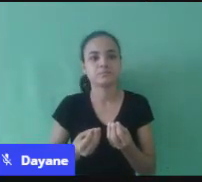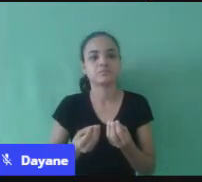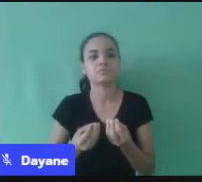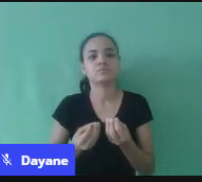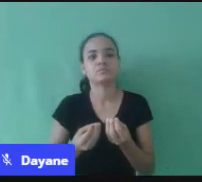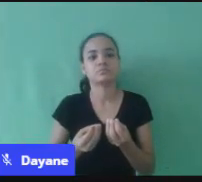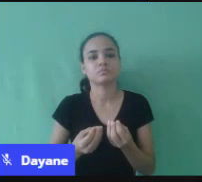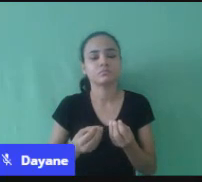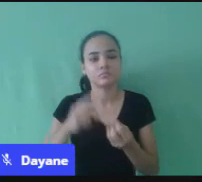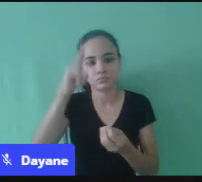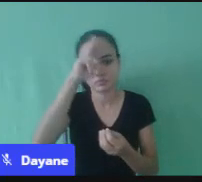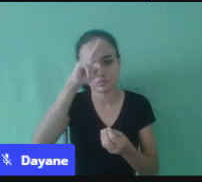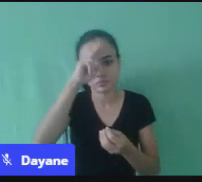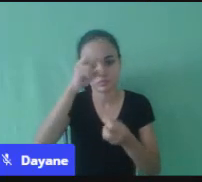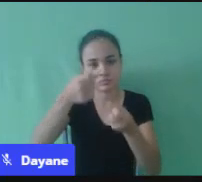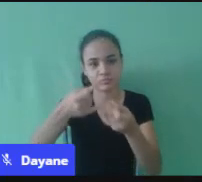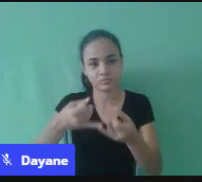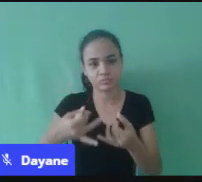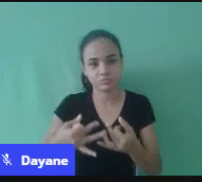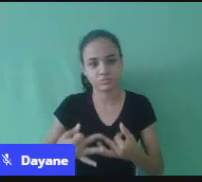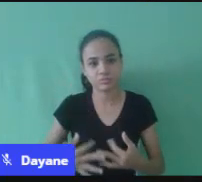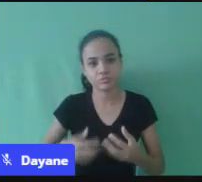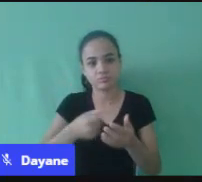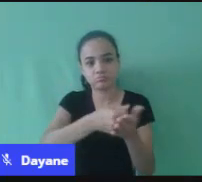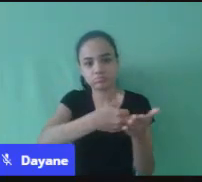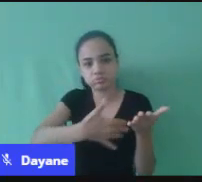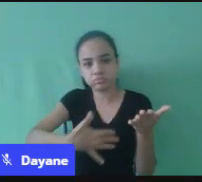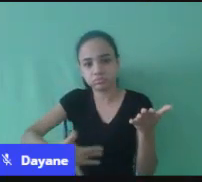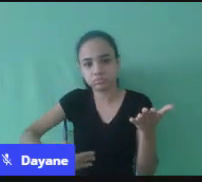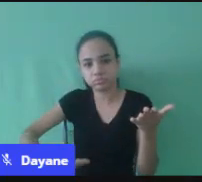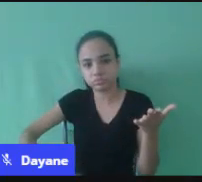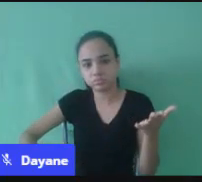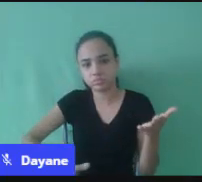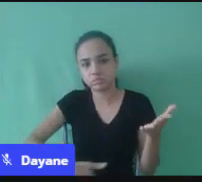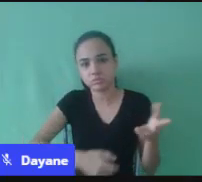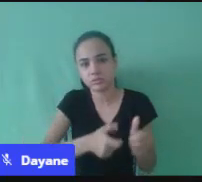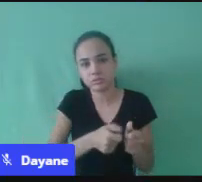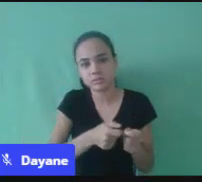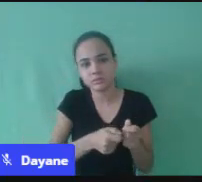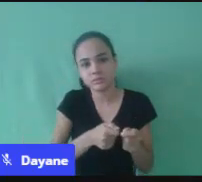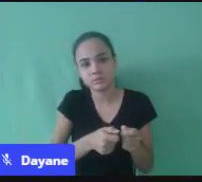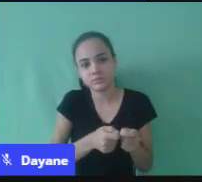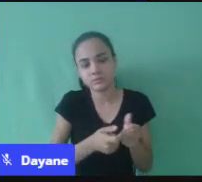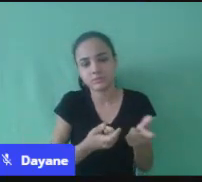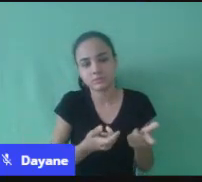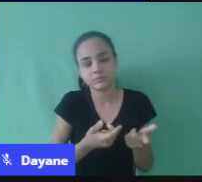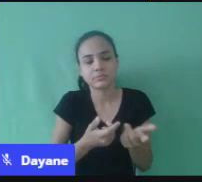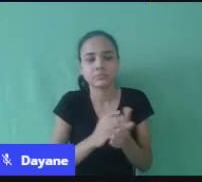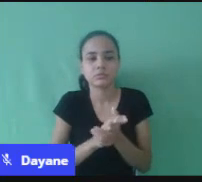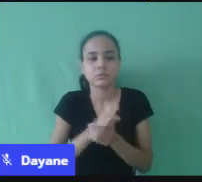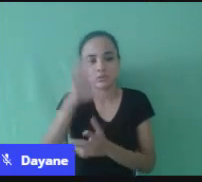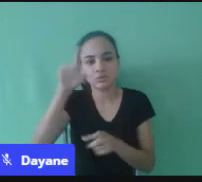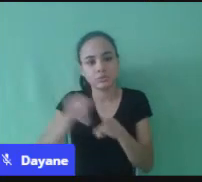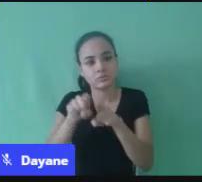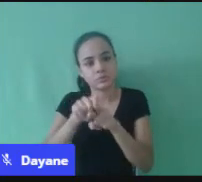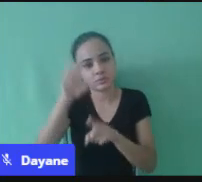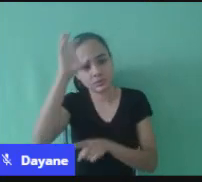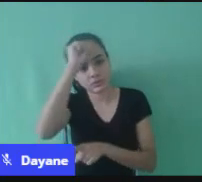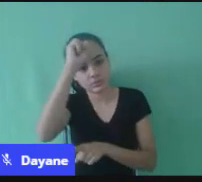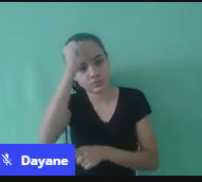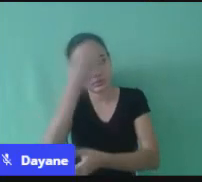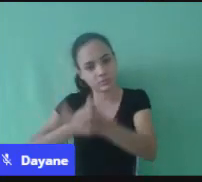de subjetividades e de aprendizagens, né, recíprocas.